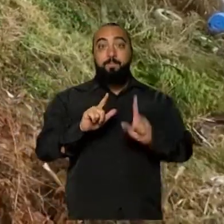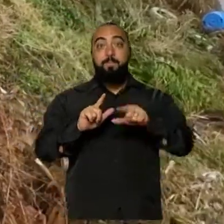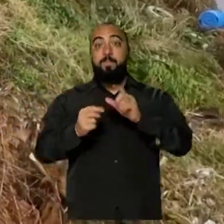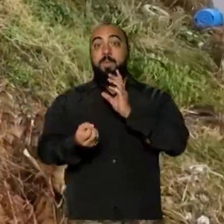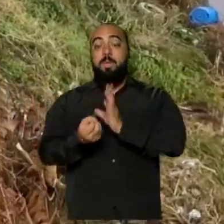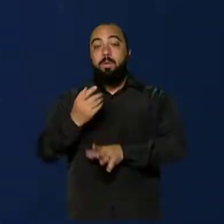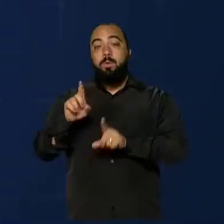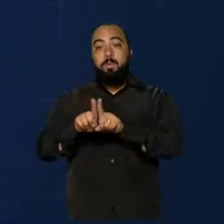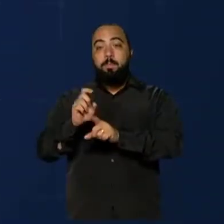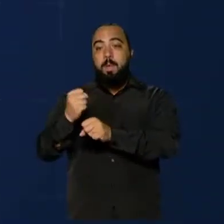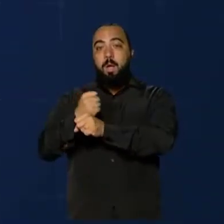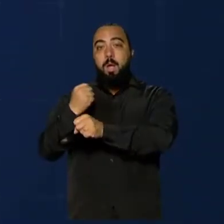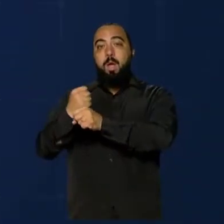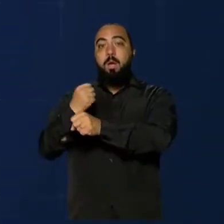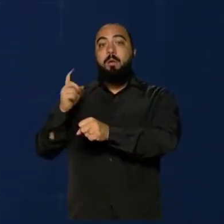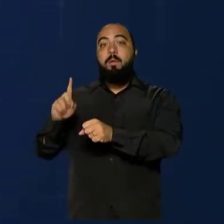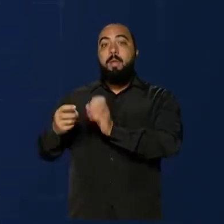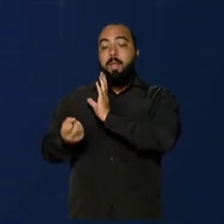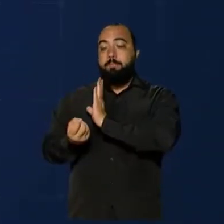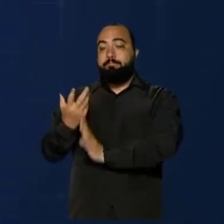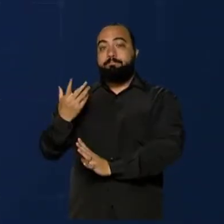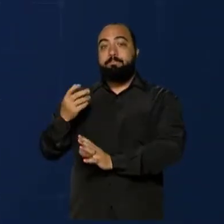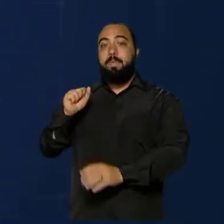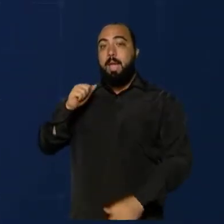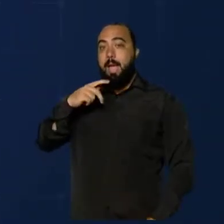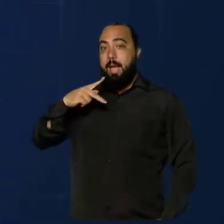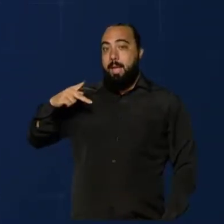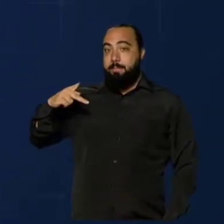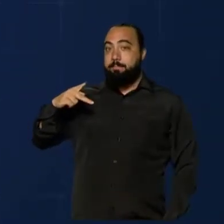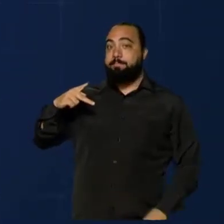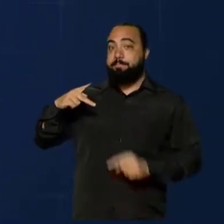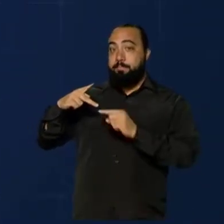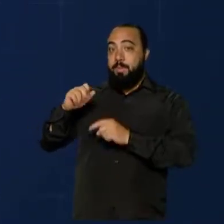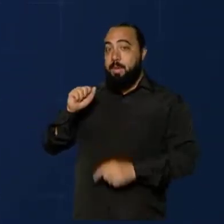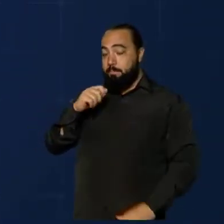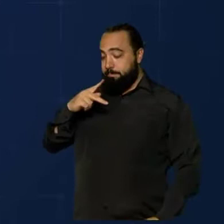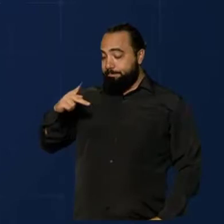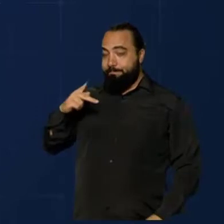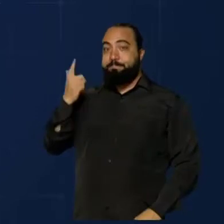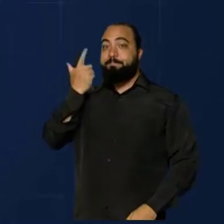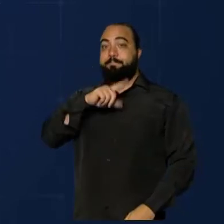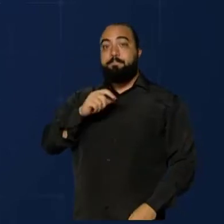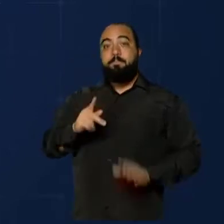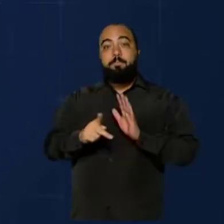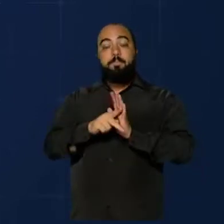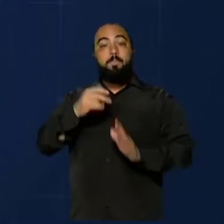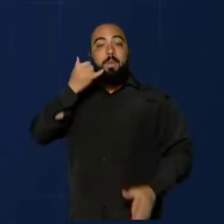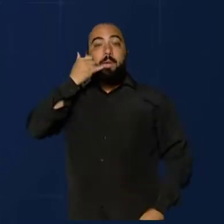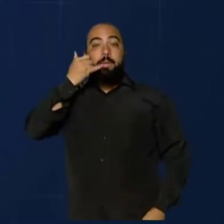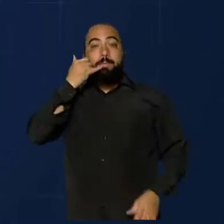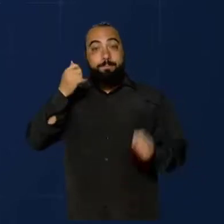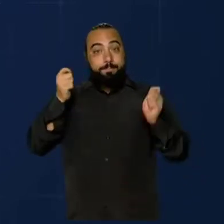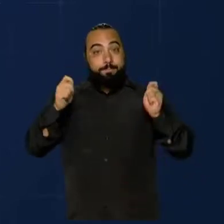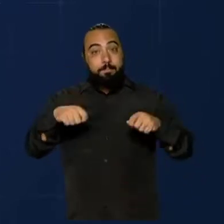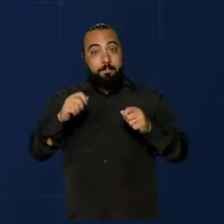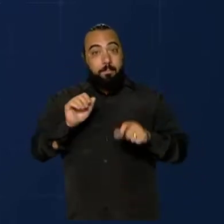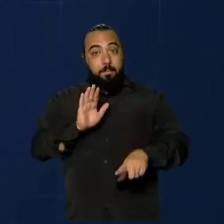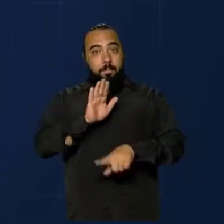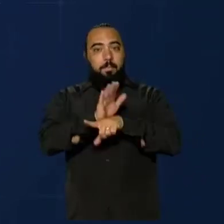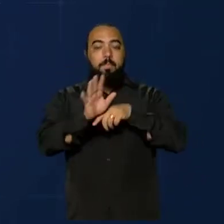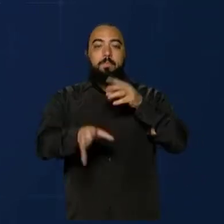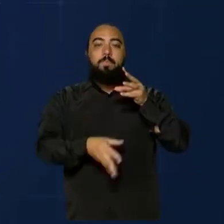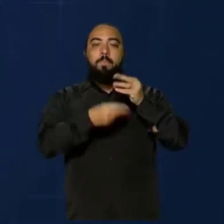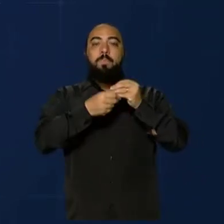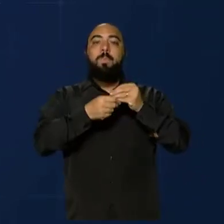construção desse app, né, do aplicativo para celulares, que contribuem